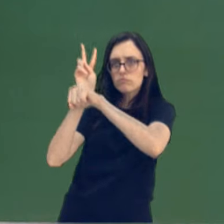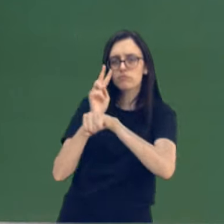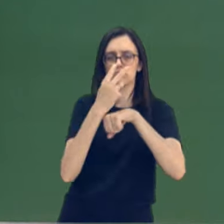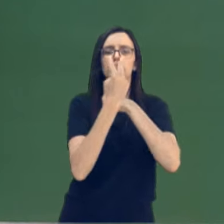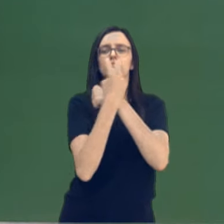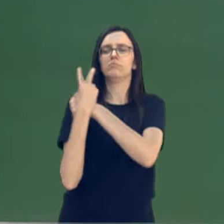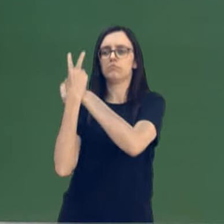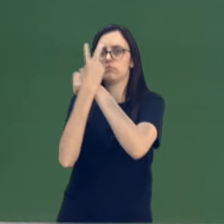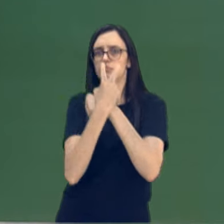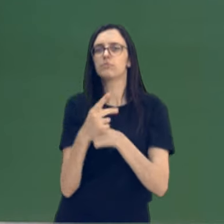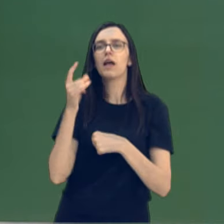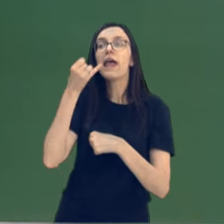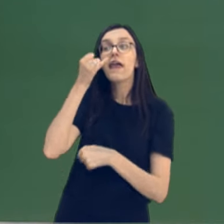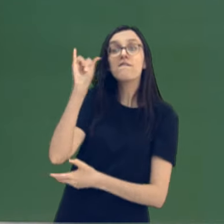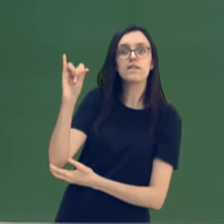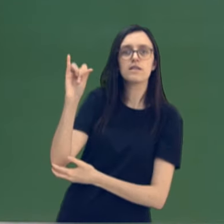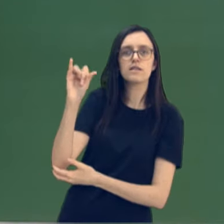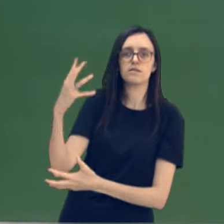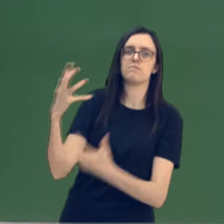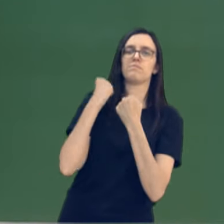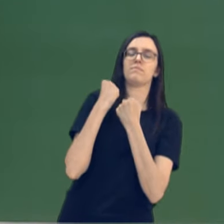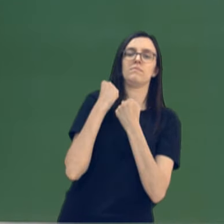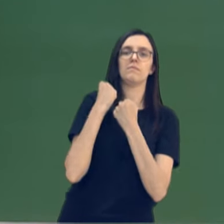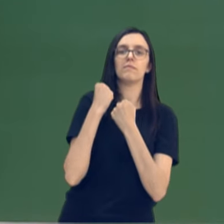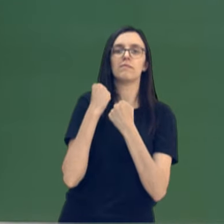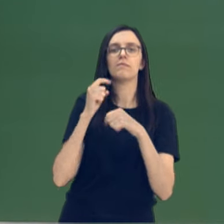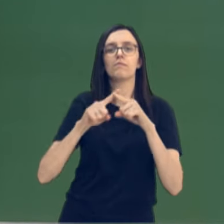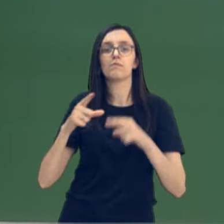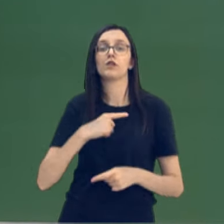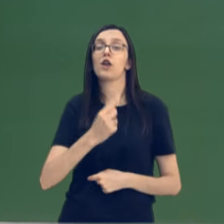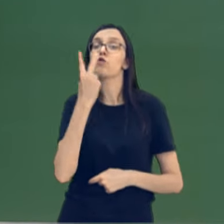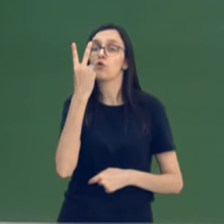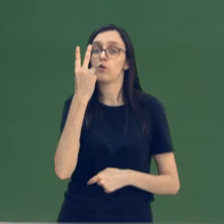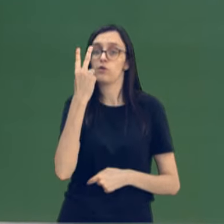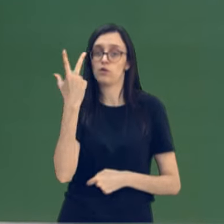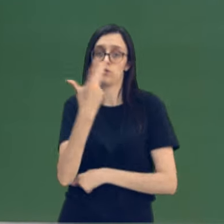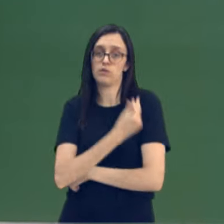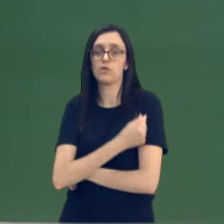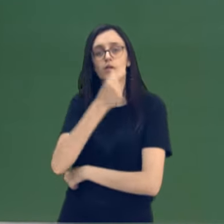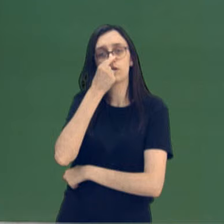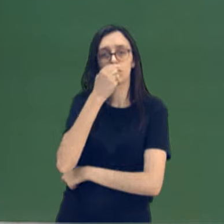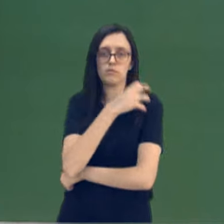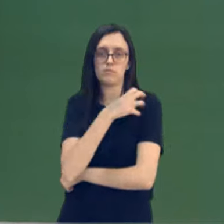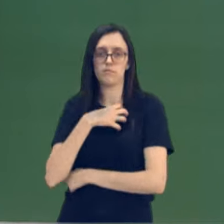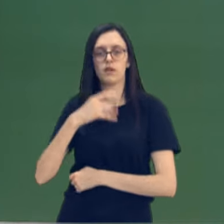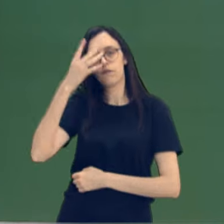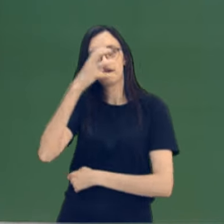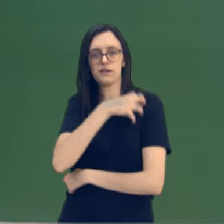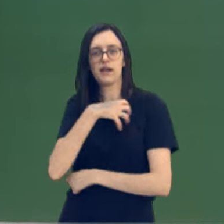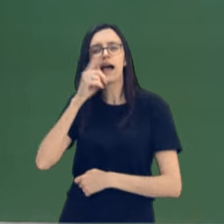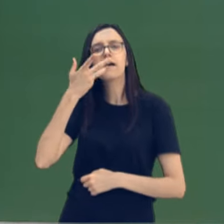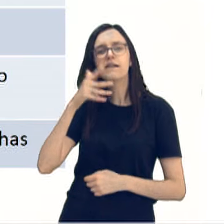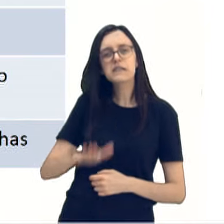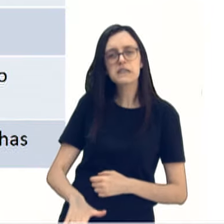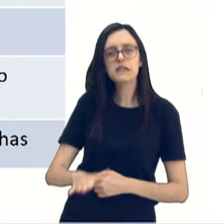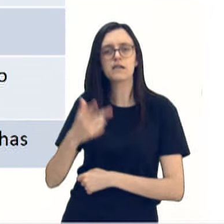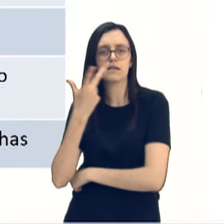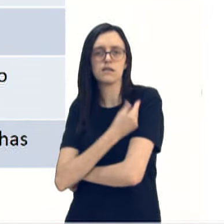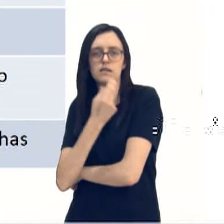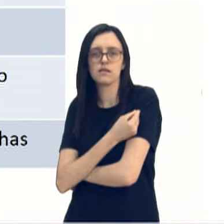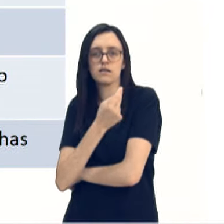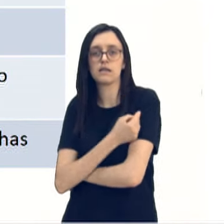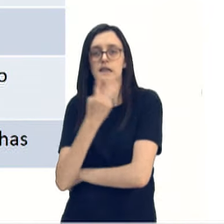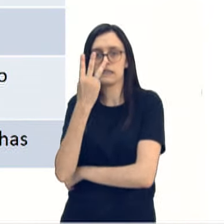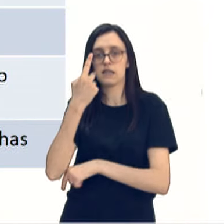eu evito a contaminação? Só essas duas que tem vacina para nos ajudar. Sarampo, vacina lá quando pequeno, né? 3 doses até os 5 anos de